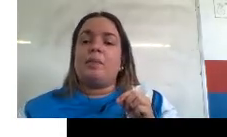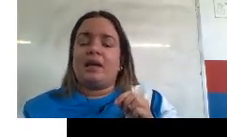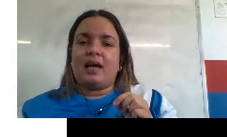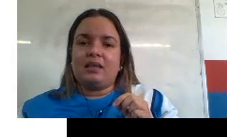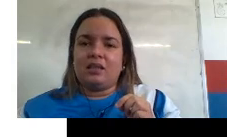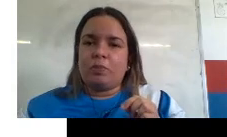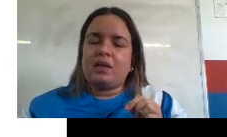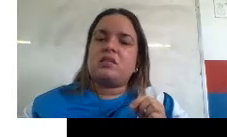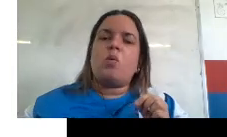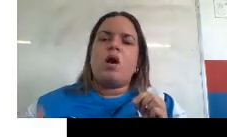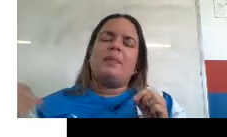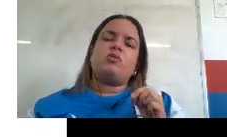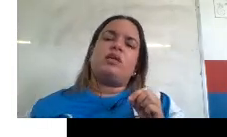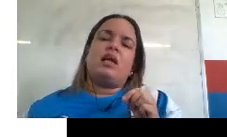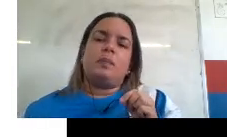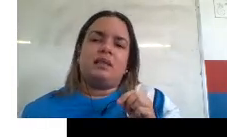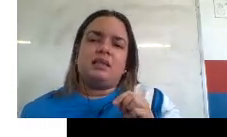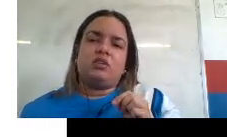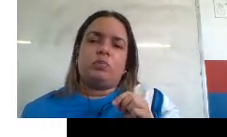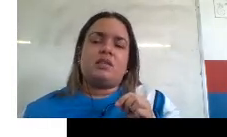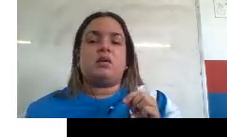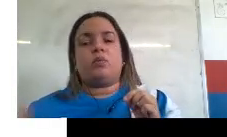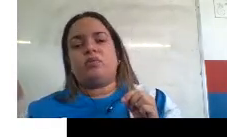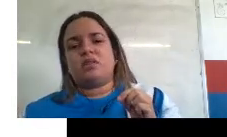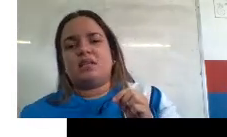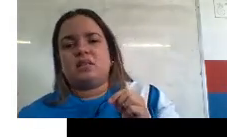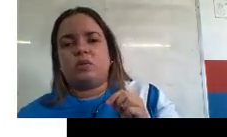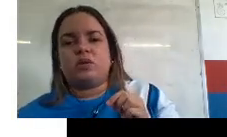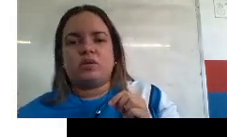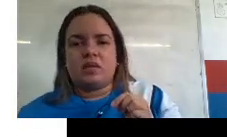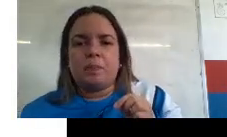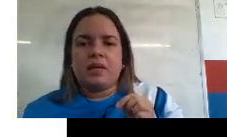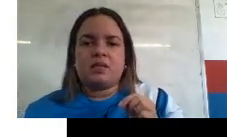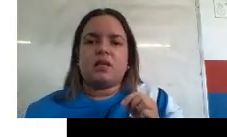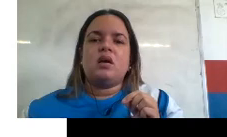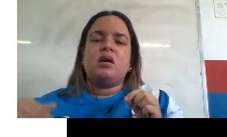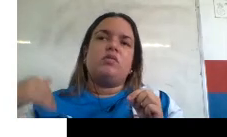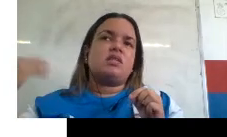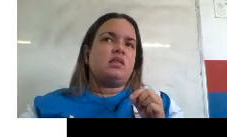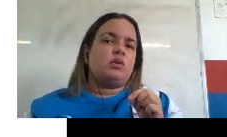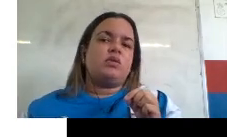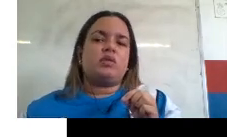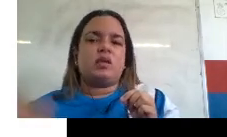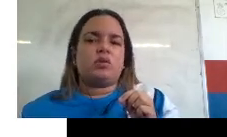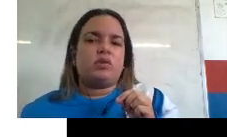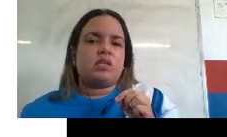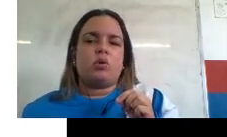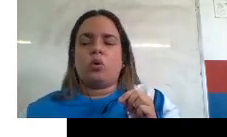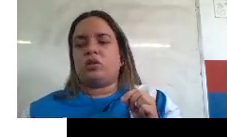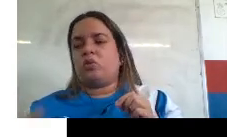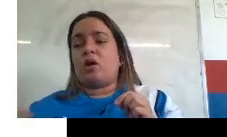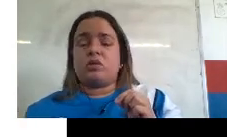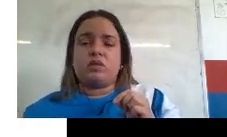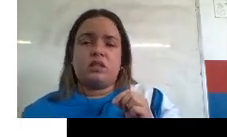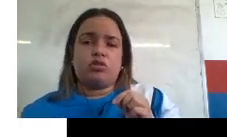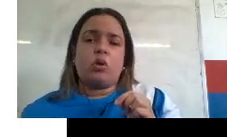Direito à liberdade de expressão. Mas o que é a liberdade de expressão? Você dizer o que você pensa, você dizer o que você, se você